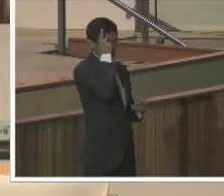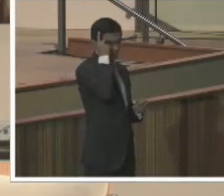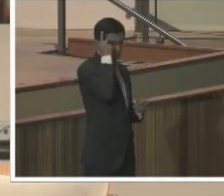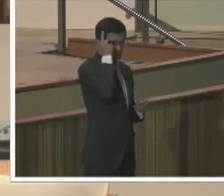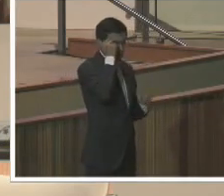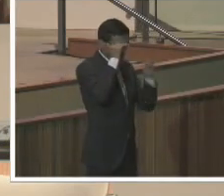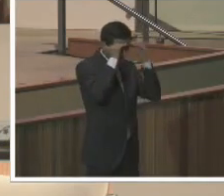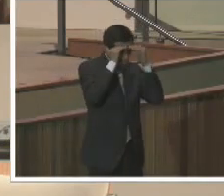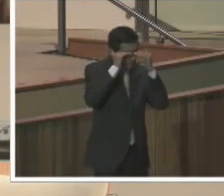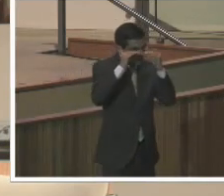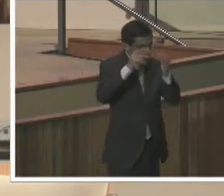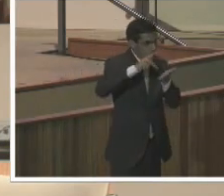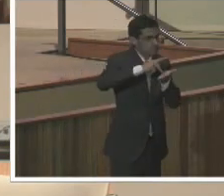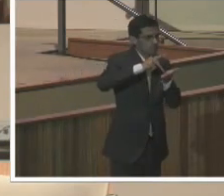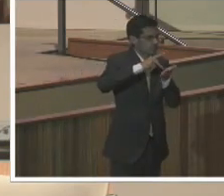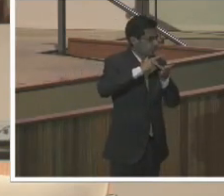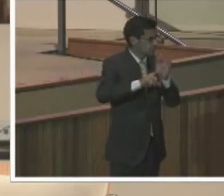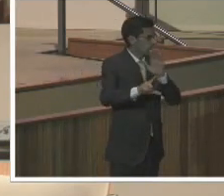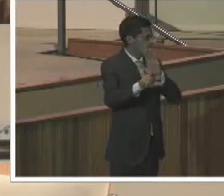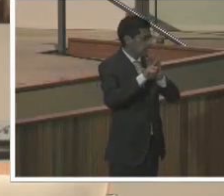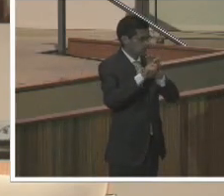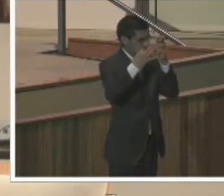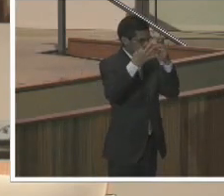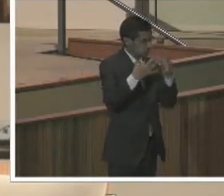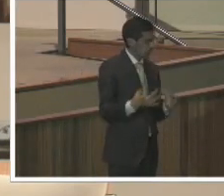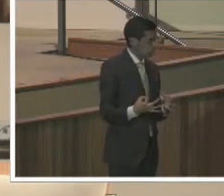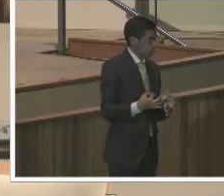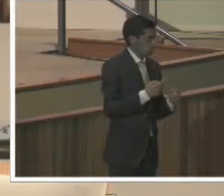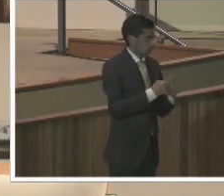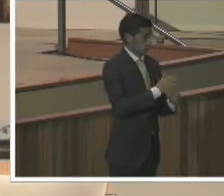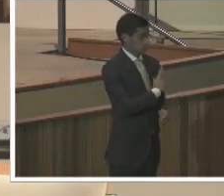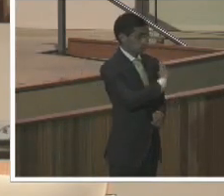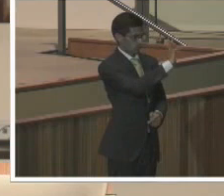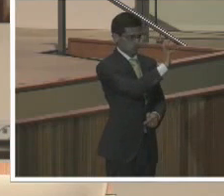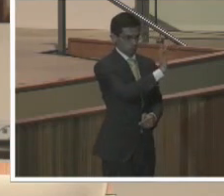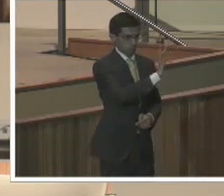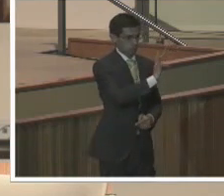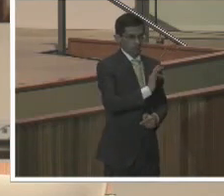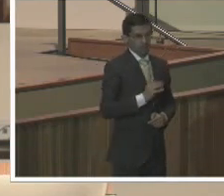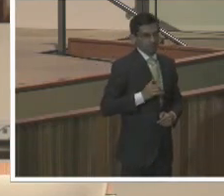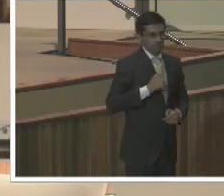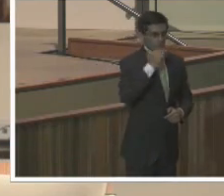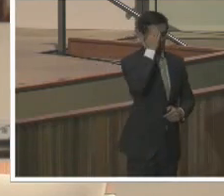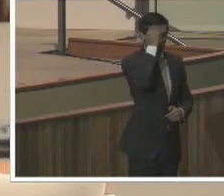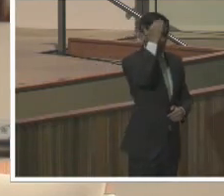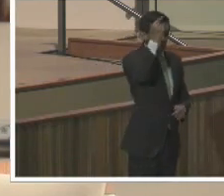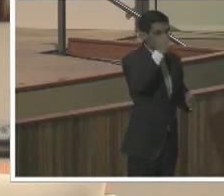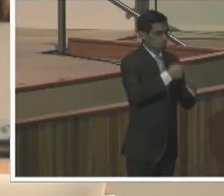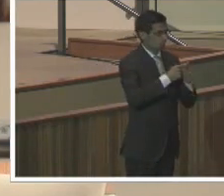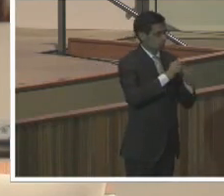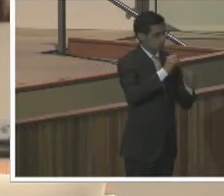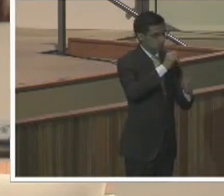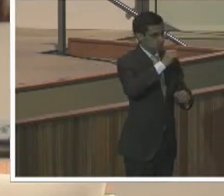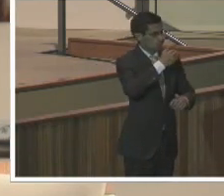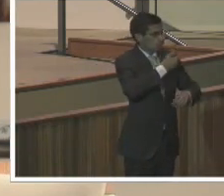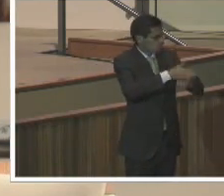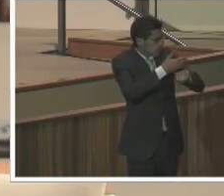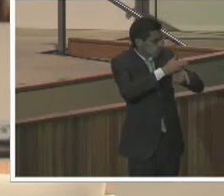cumpriam estritamente da maneira como os fariseus cumpriam, ou tentavam cumprir,